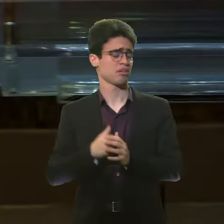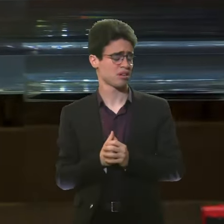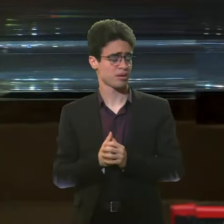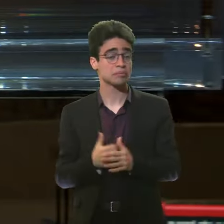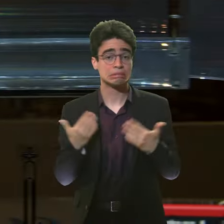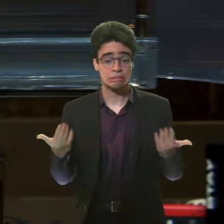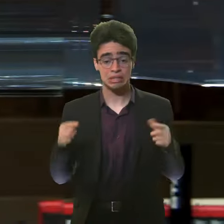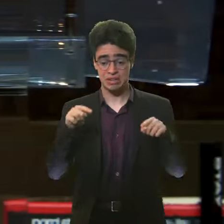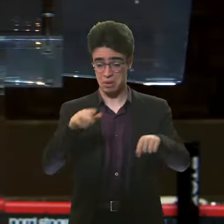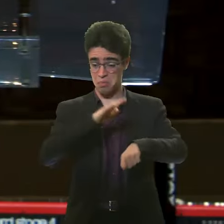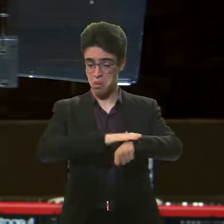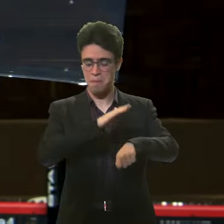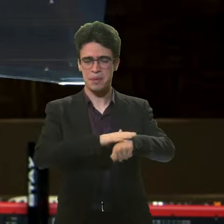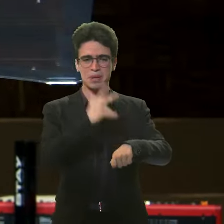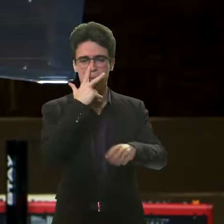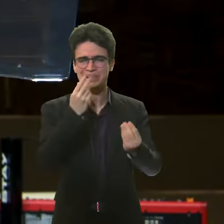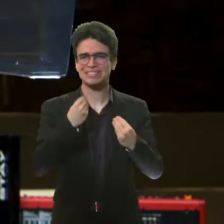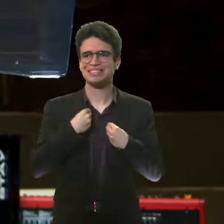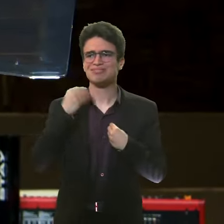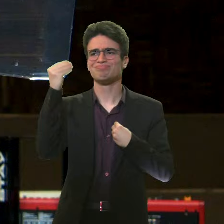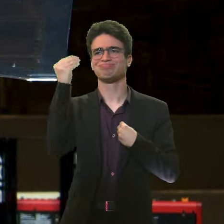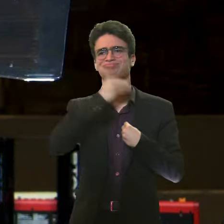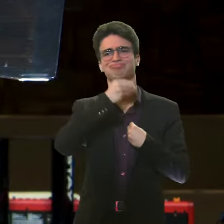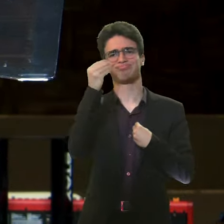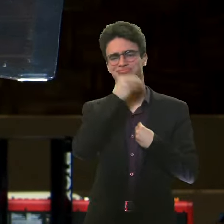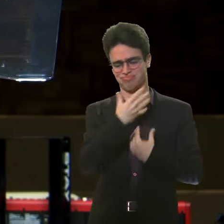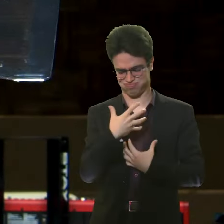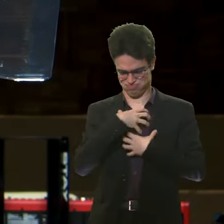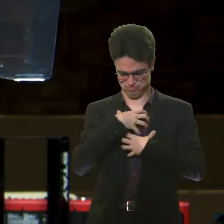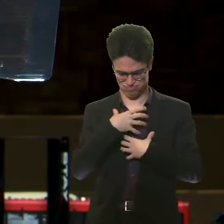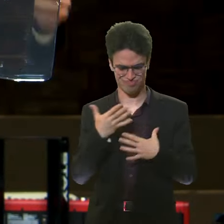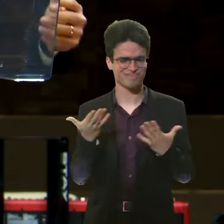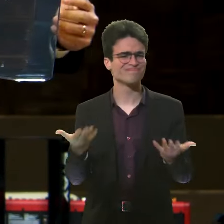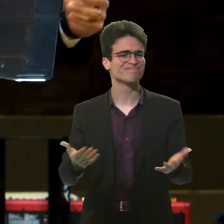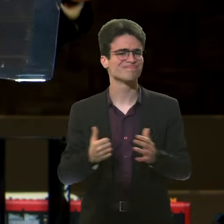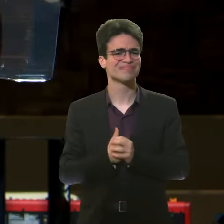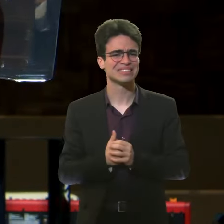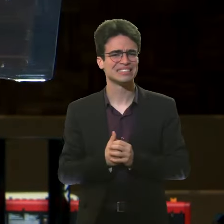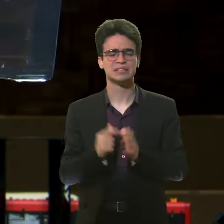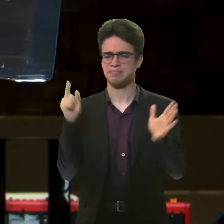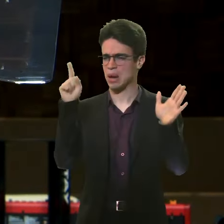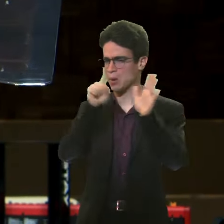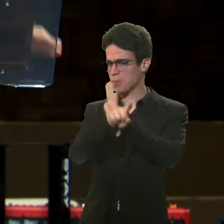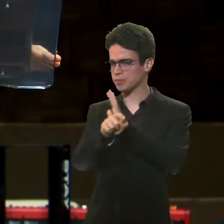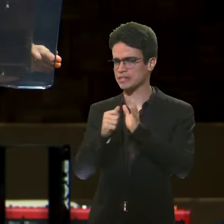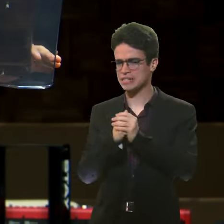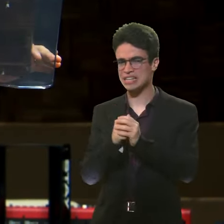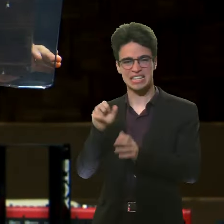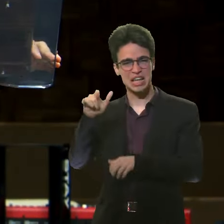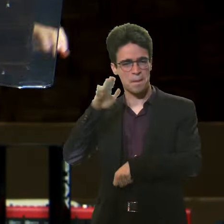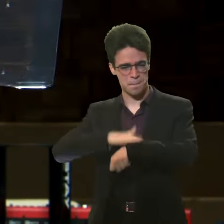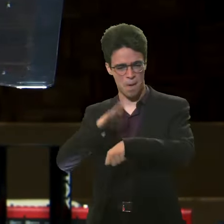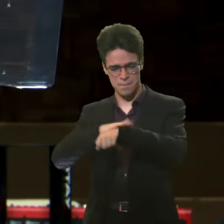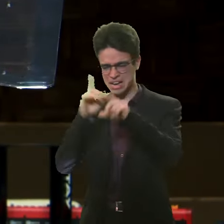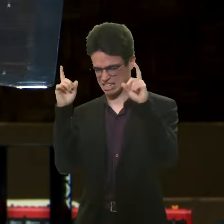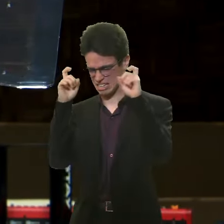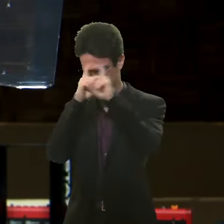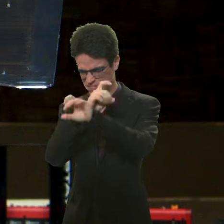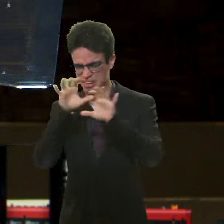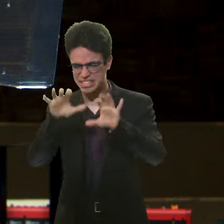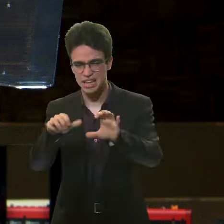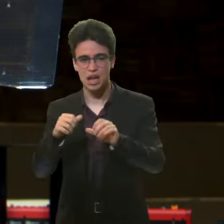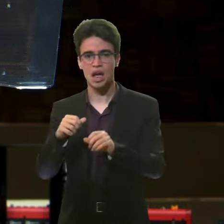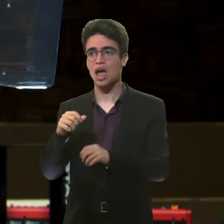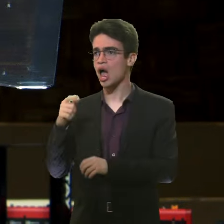nos sentimos fracos. E será que é possível em momentos assim encontrarmos força? Será que é possível